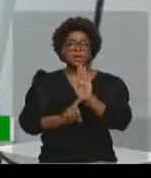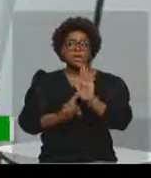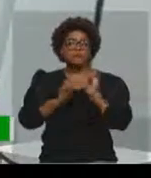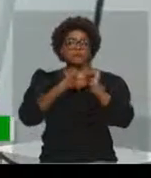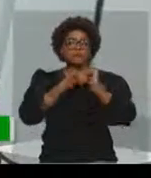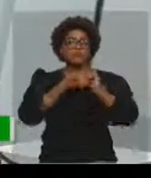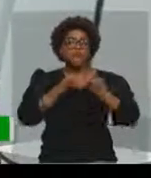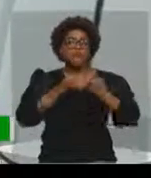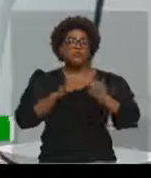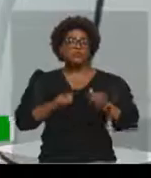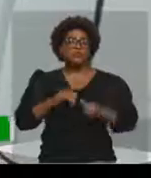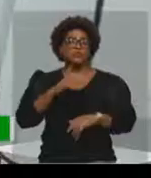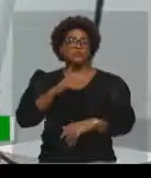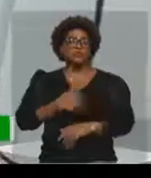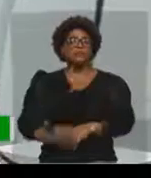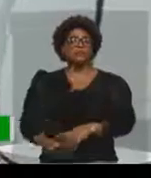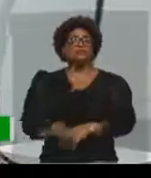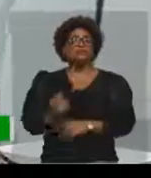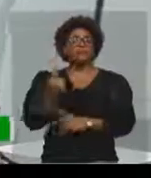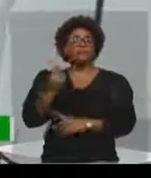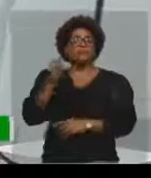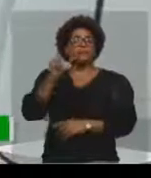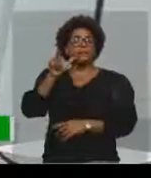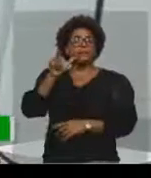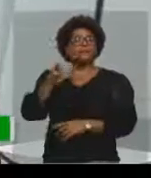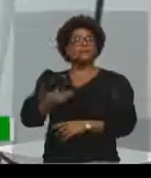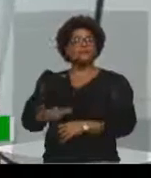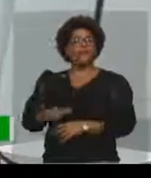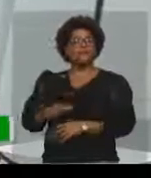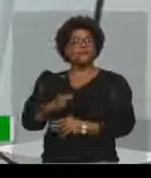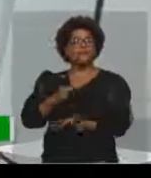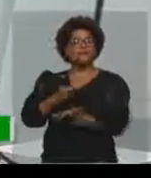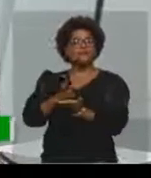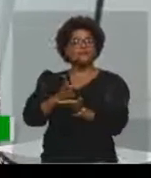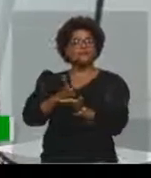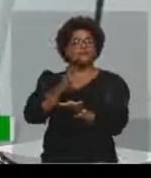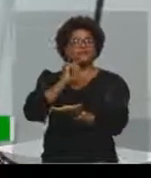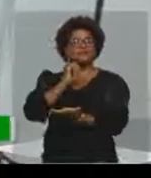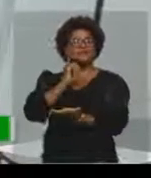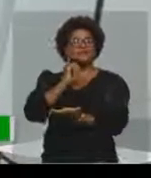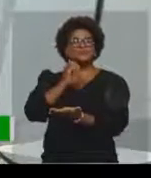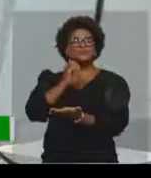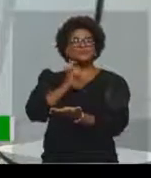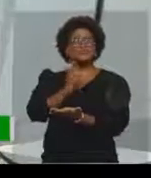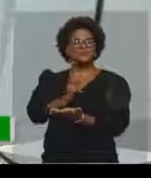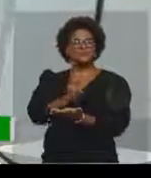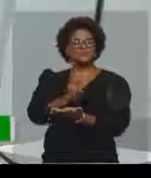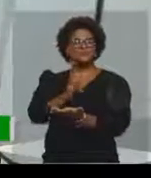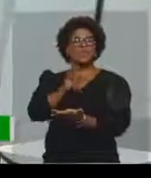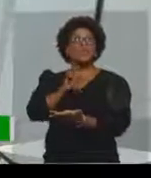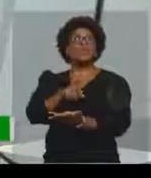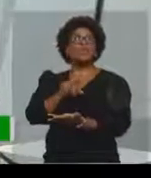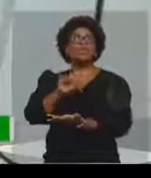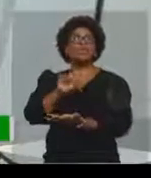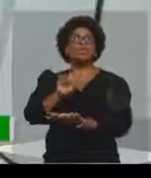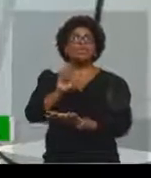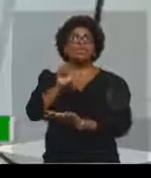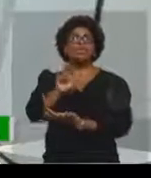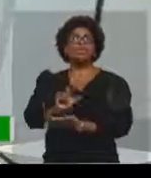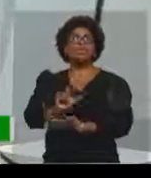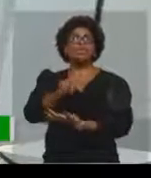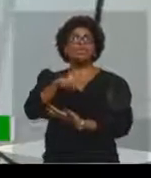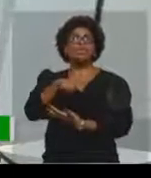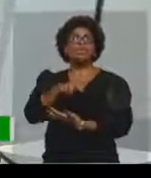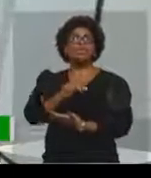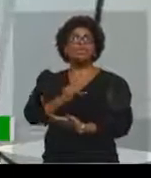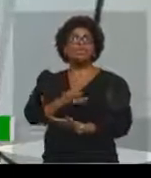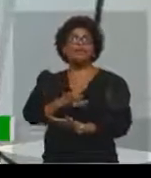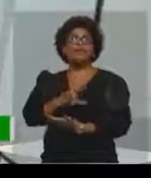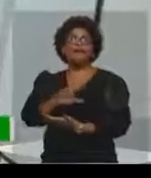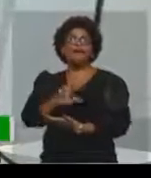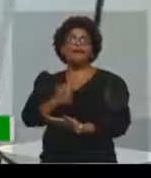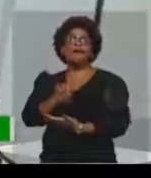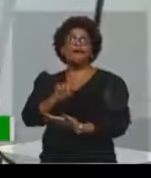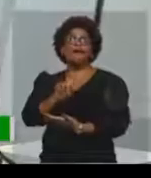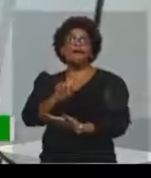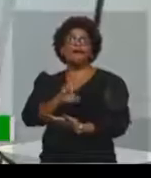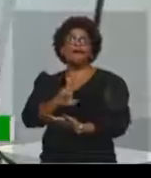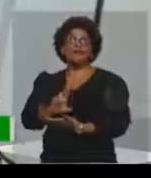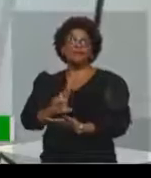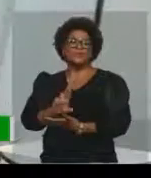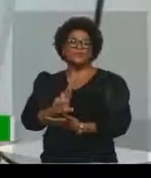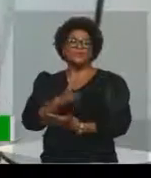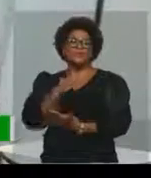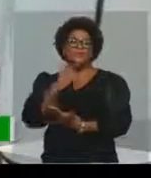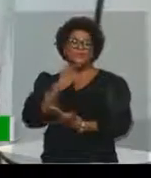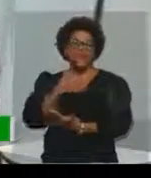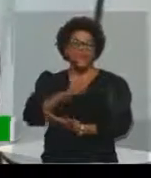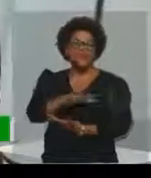Então, o texto narrativo ele tem um narrador que vai ali descrevendo os espaços, descrevendo as personagens,